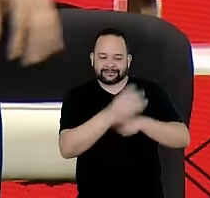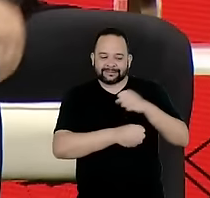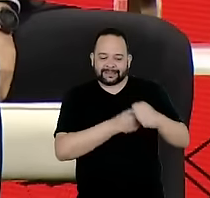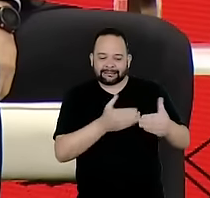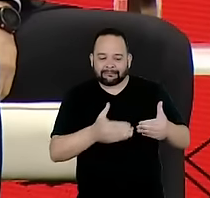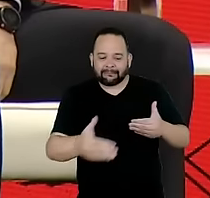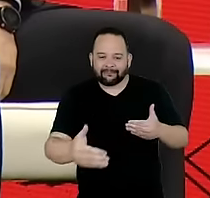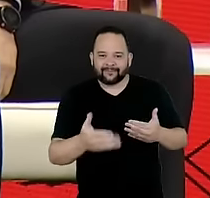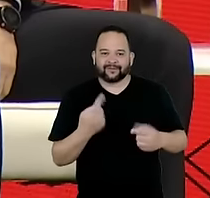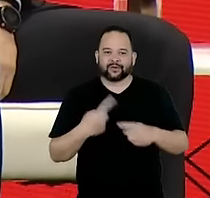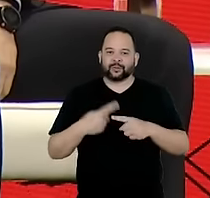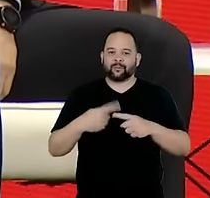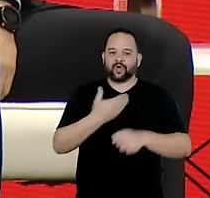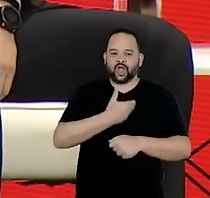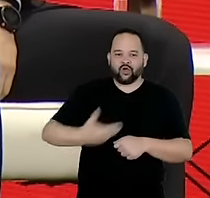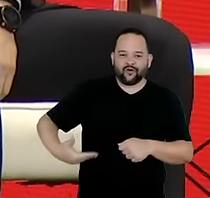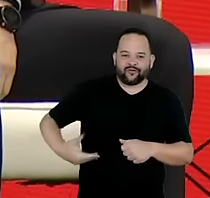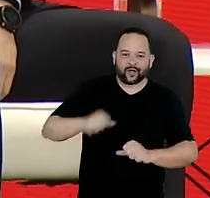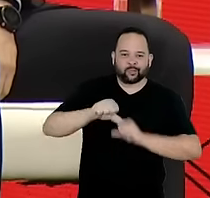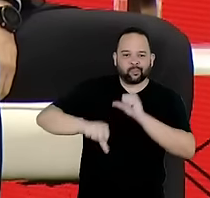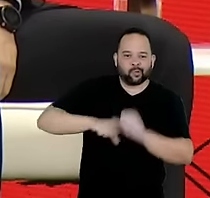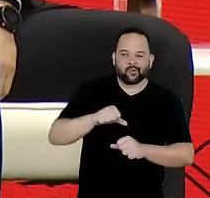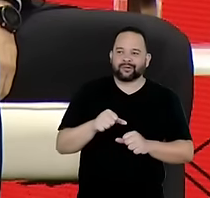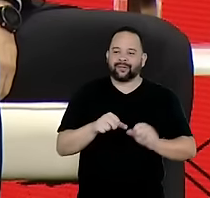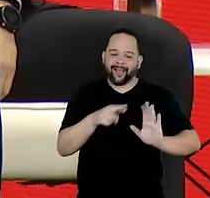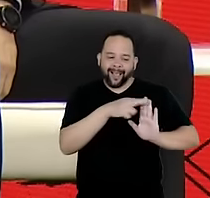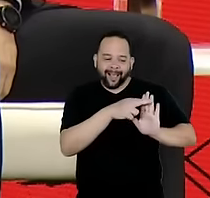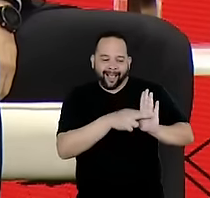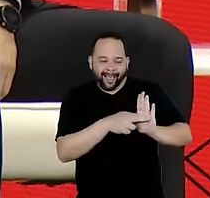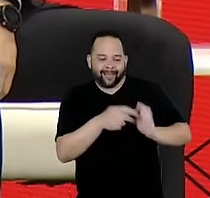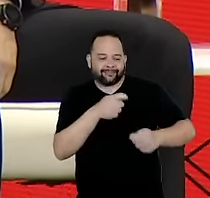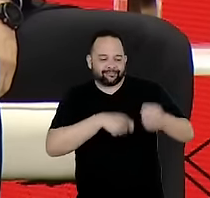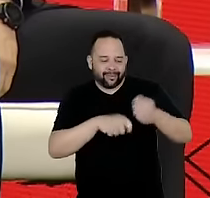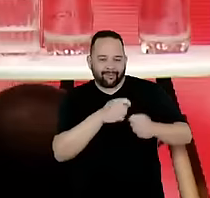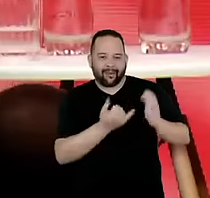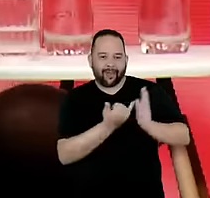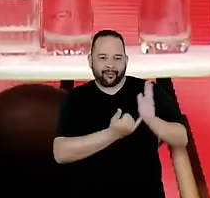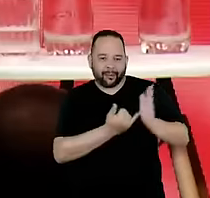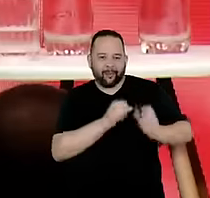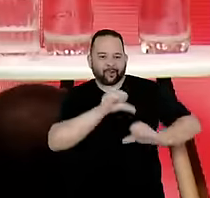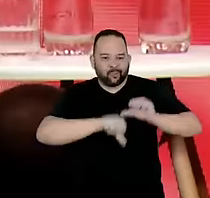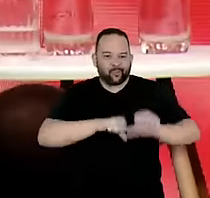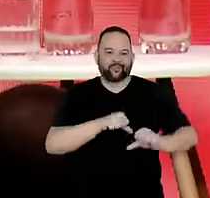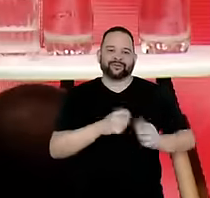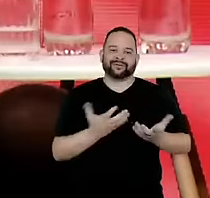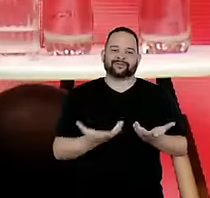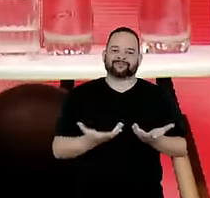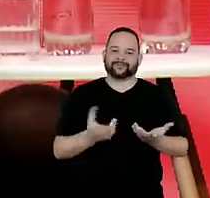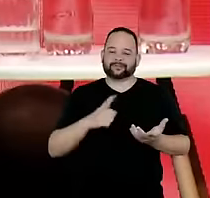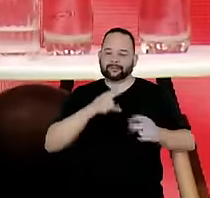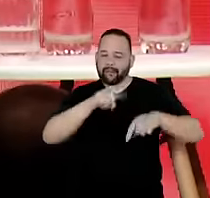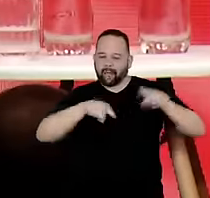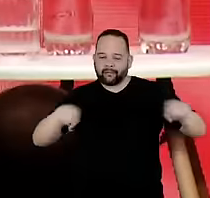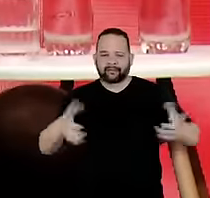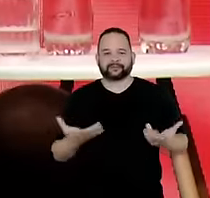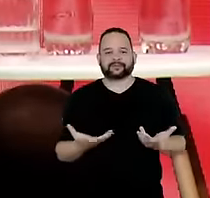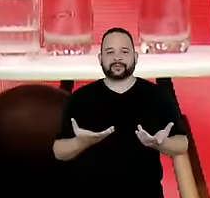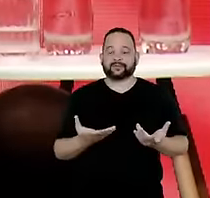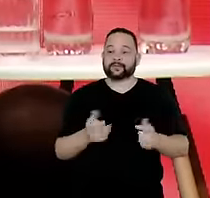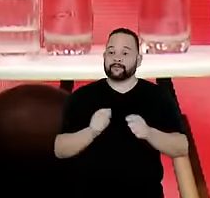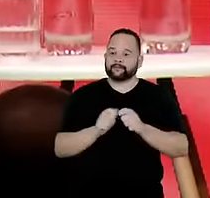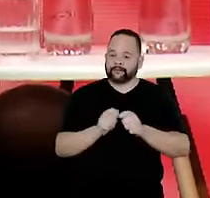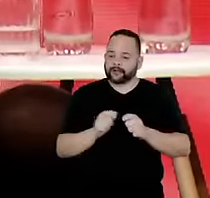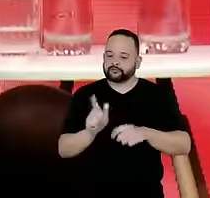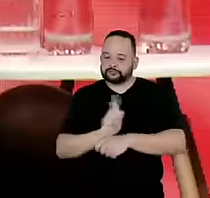fiscais eh então a gente faz uma gestão bem ativa que eu acho que no fundo eh para proteger o cliente das das